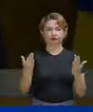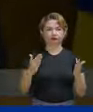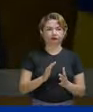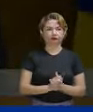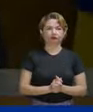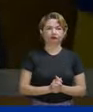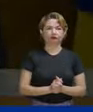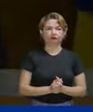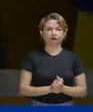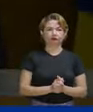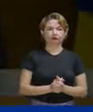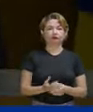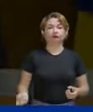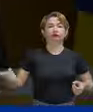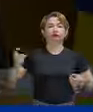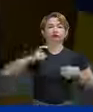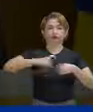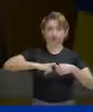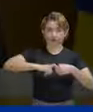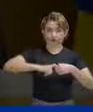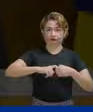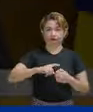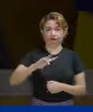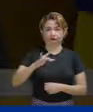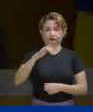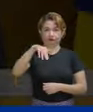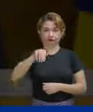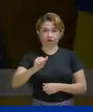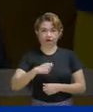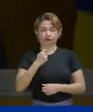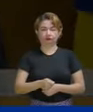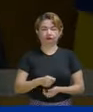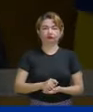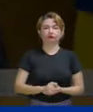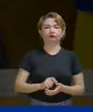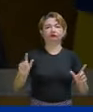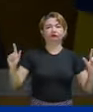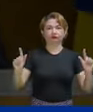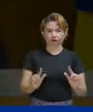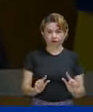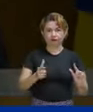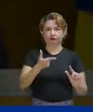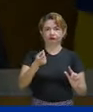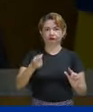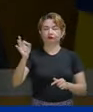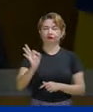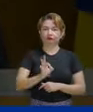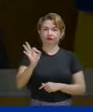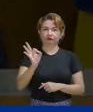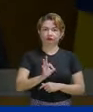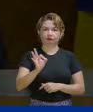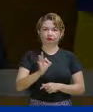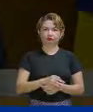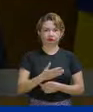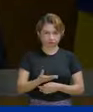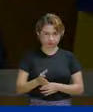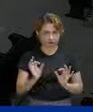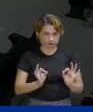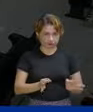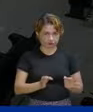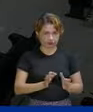Exato. Ou seja, a devolução, de acordo com a doutora Tina, é menor, porque ela estabeleceu até 20% de honorários. Não é isso,